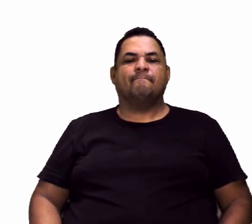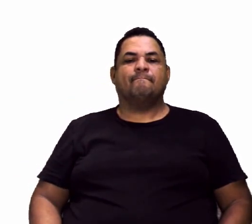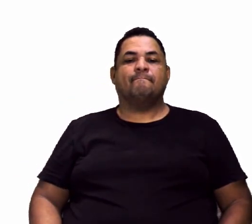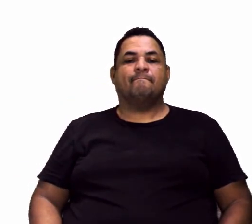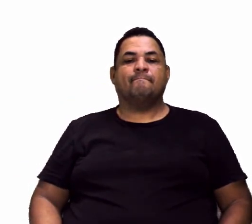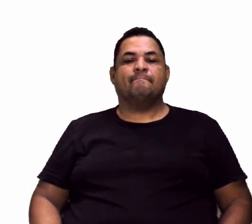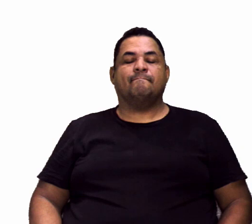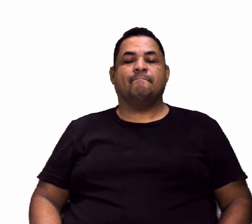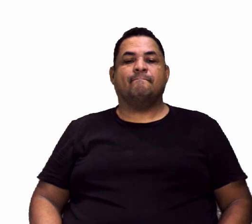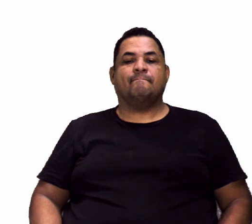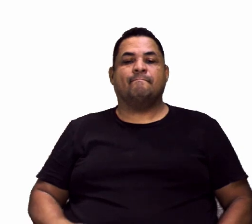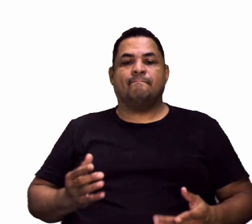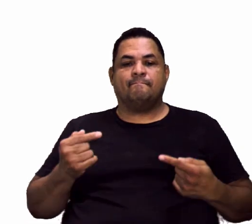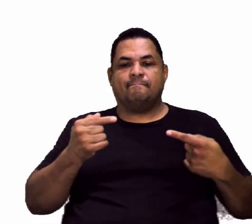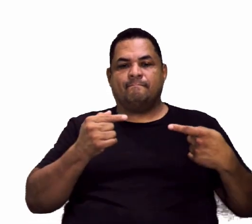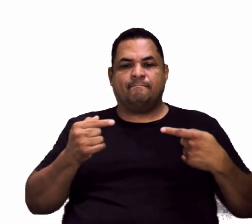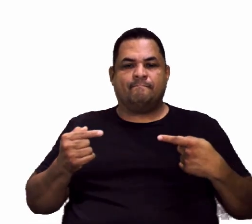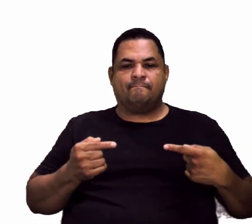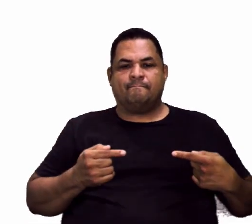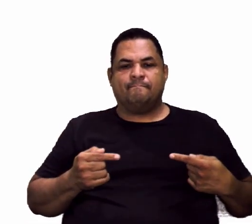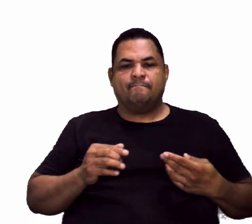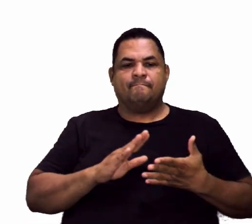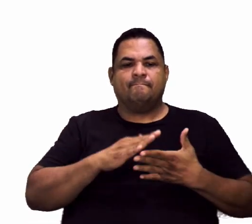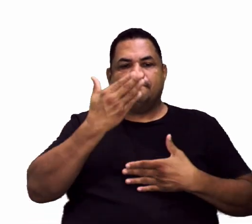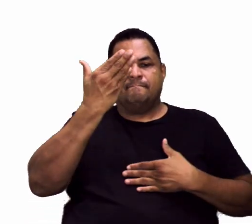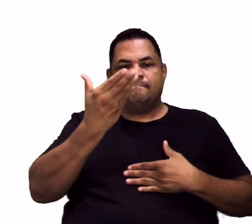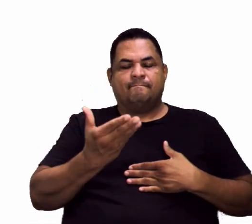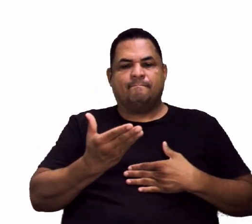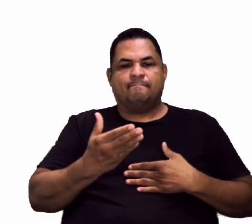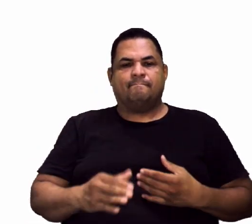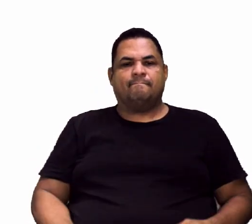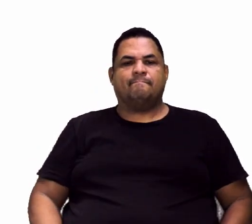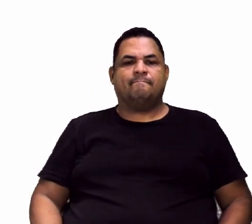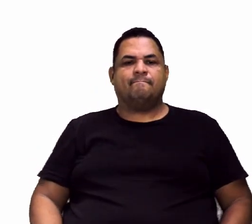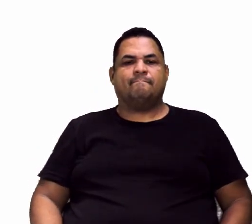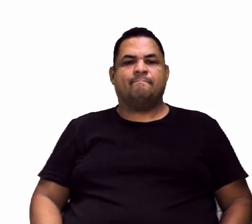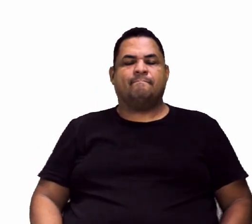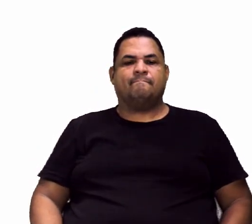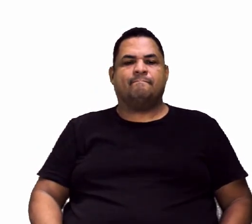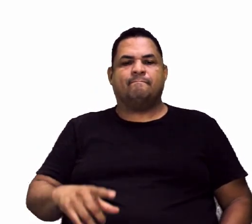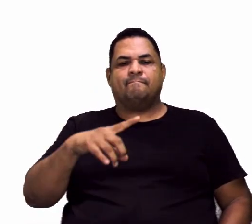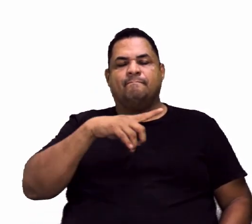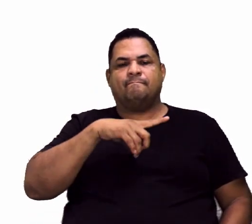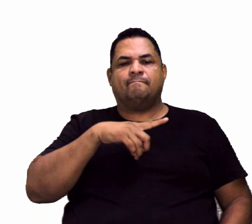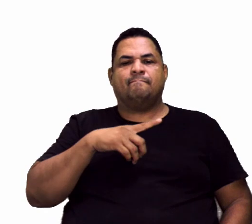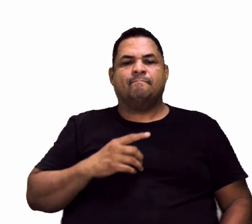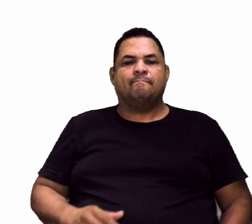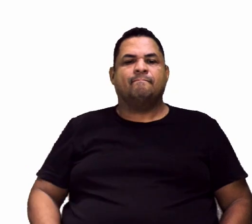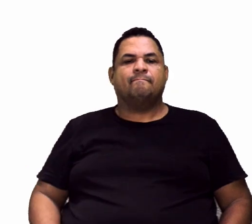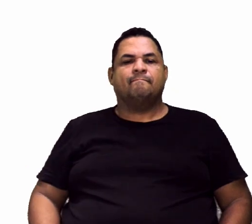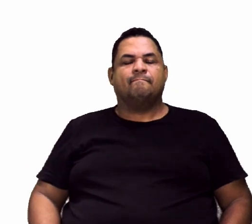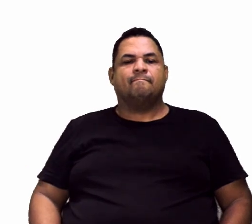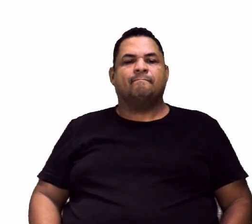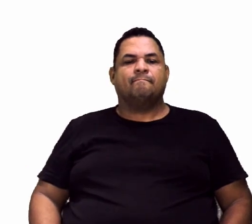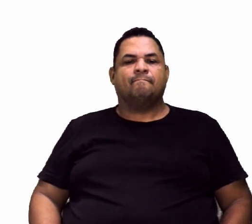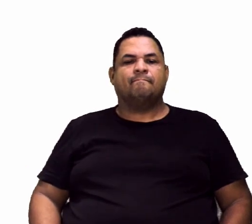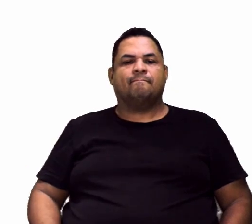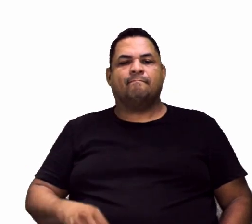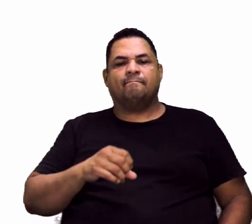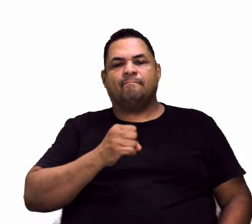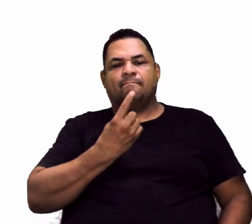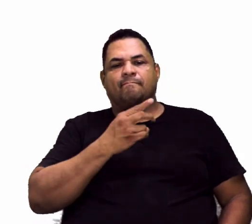acordo com o diagrama de Linus-Pauling, não é isso? Então, nós teríamos aí, ó, um